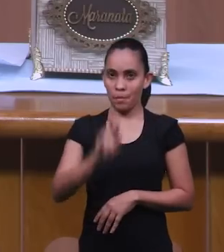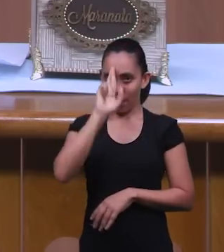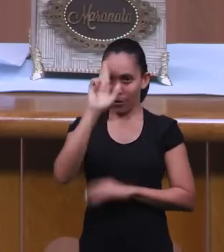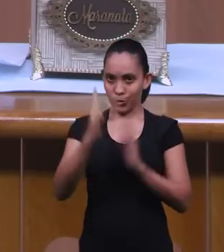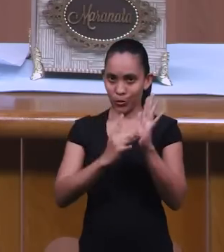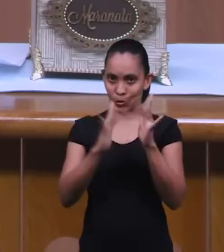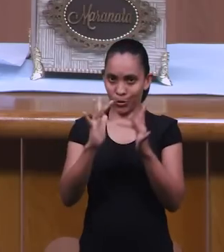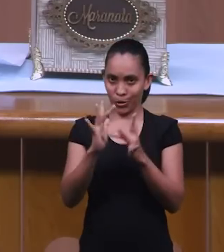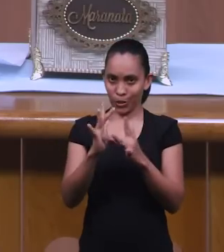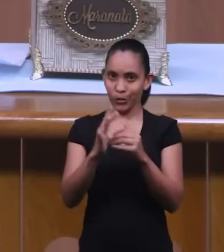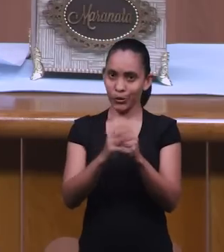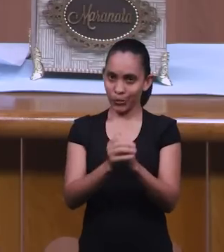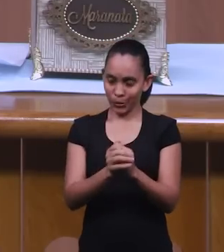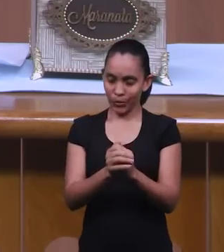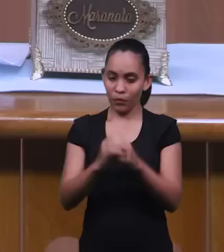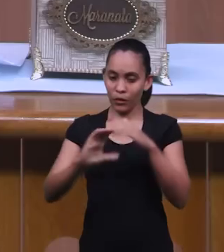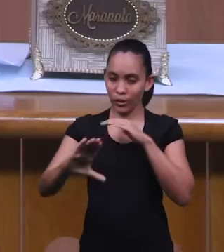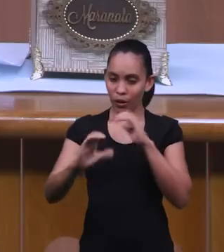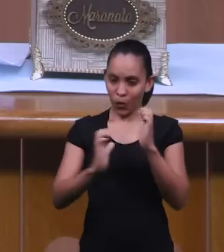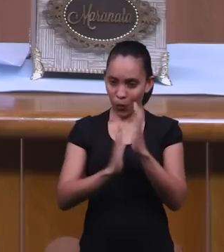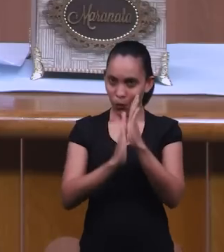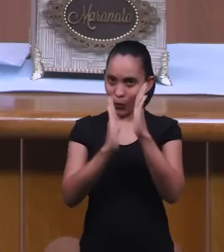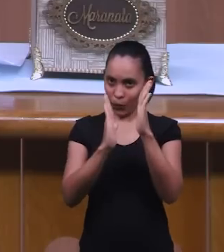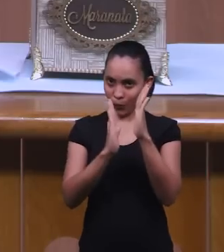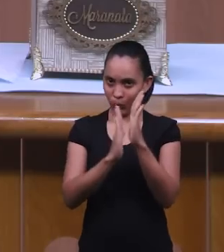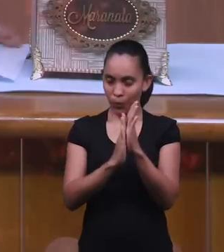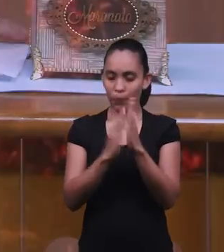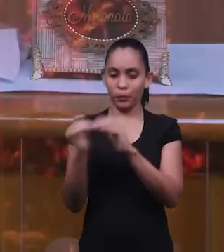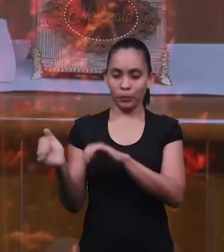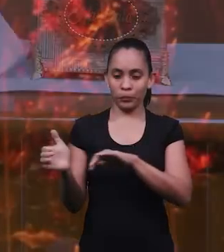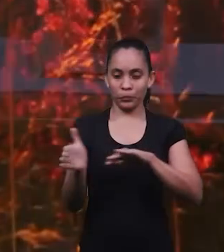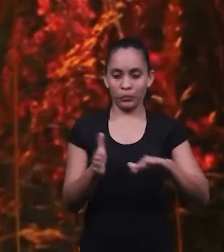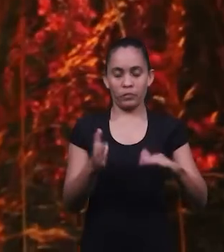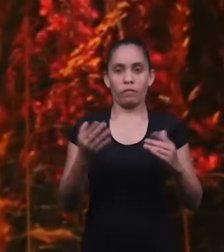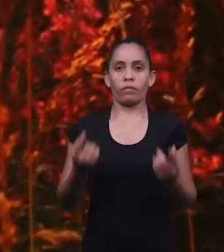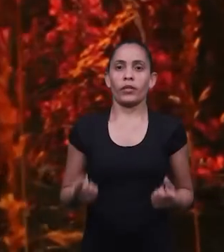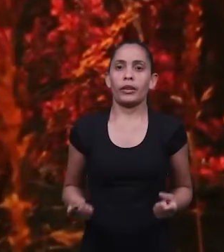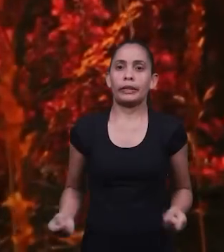A paz do Senhor Jesus. Estaremos cantando um louvor ainda.